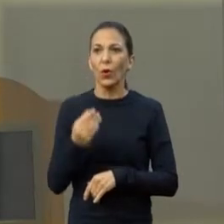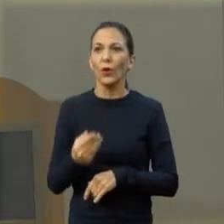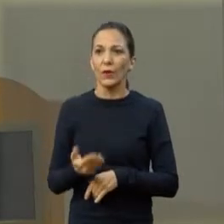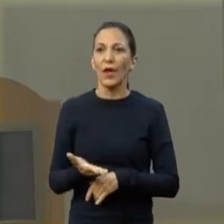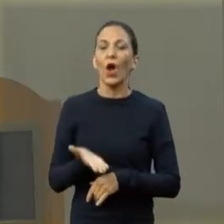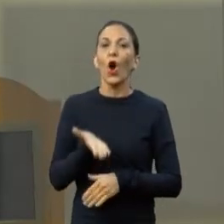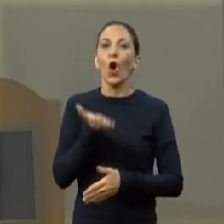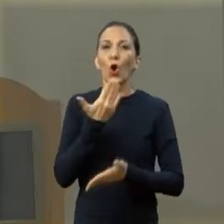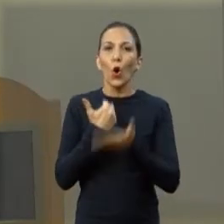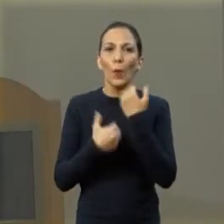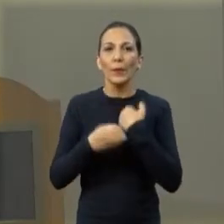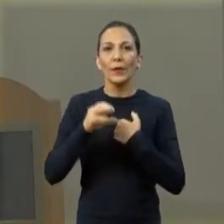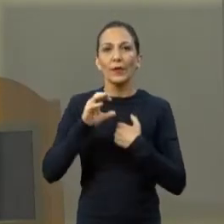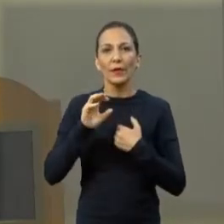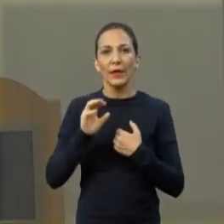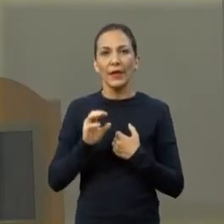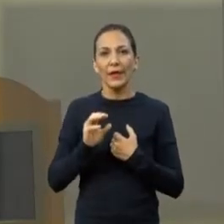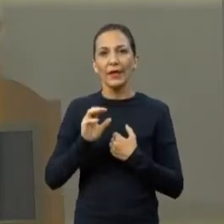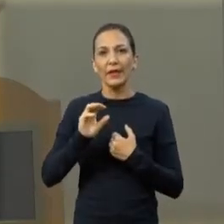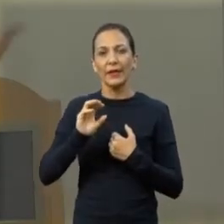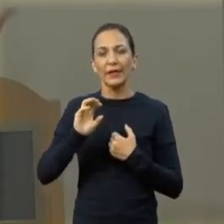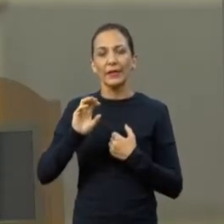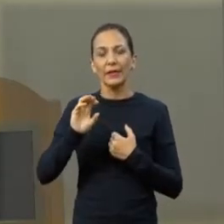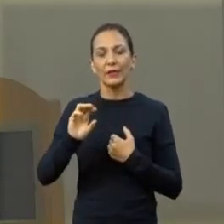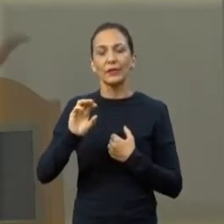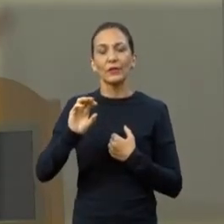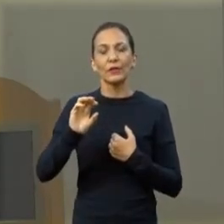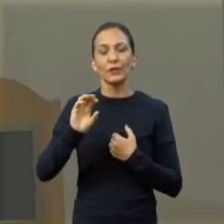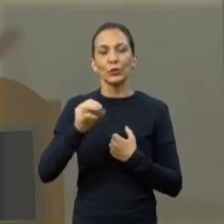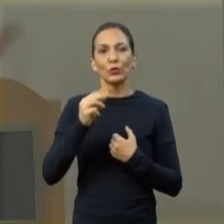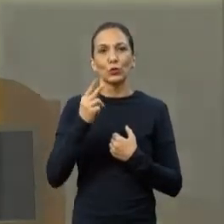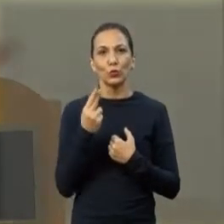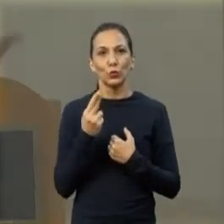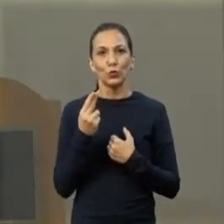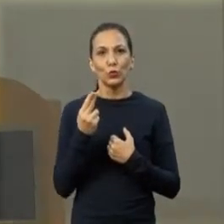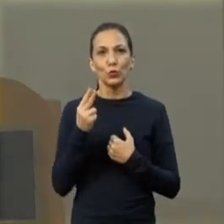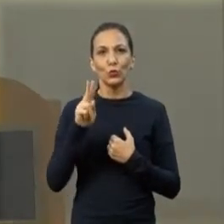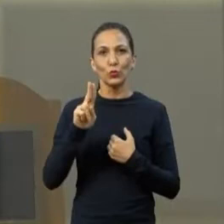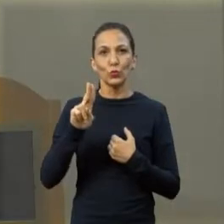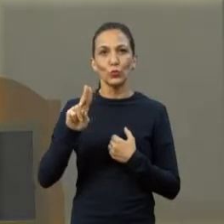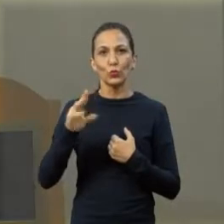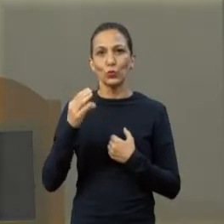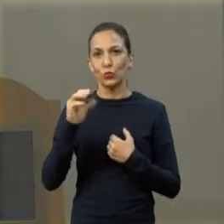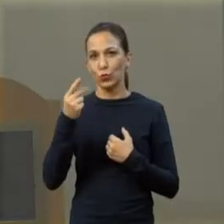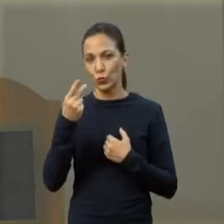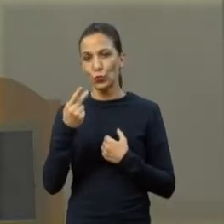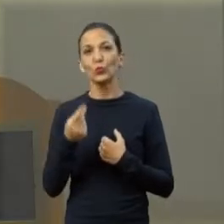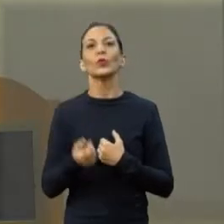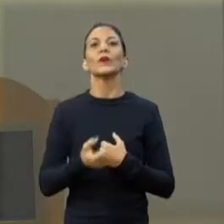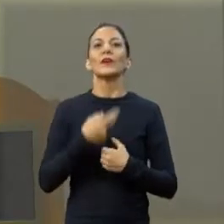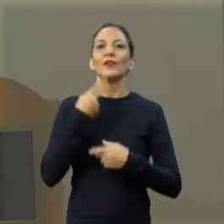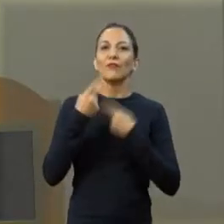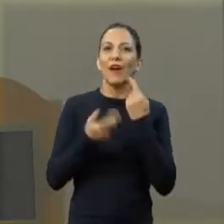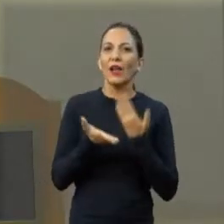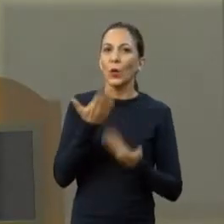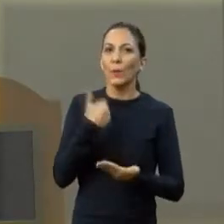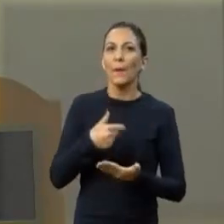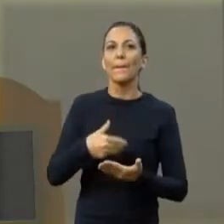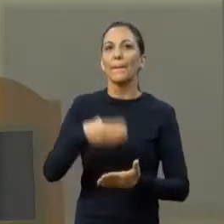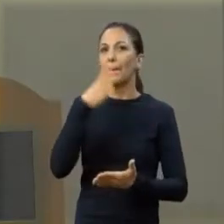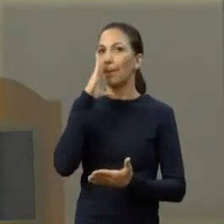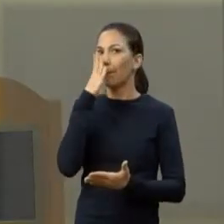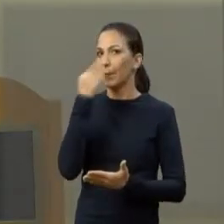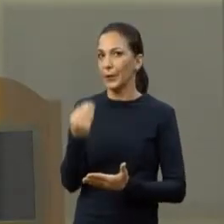e arrota peru e eu conheço meu povo eu sou daqui Nasci Aqui eu posso falar por um cidadão